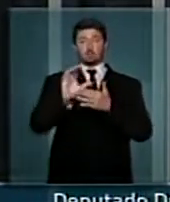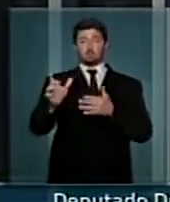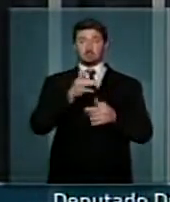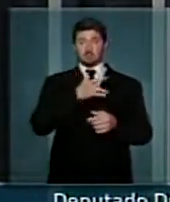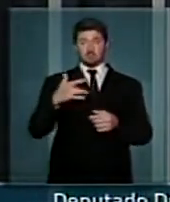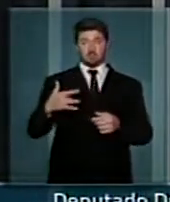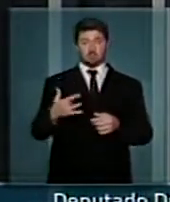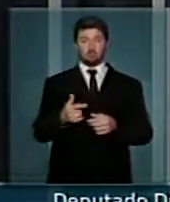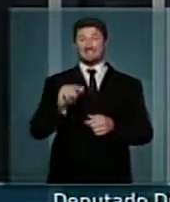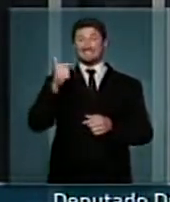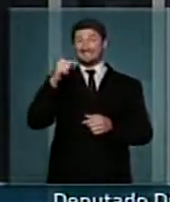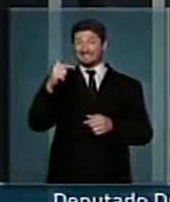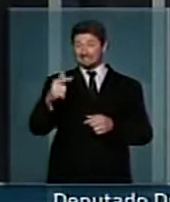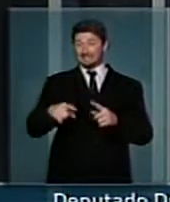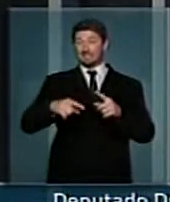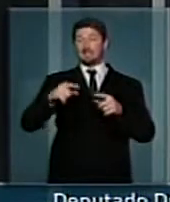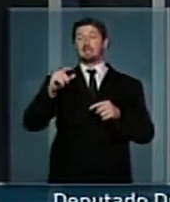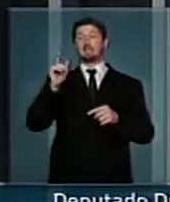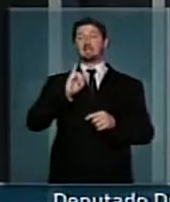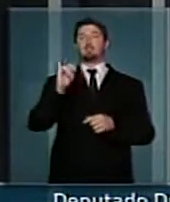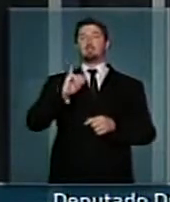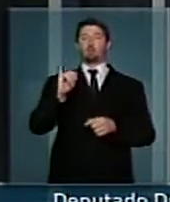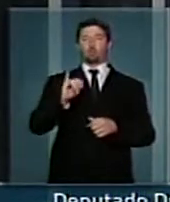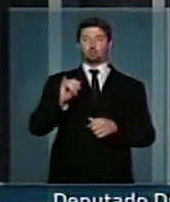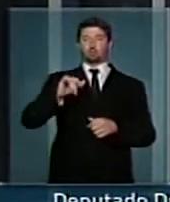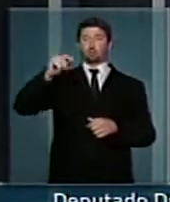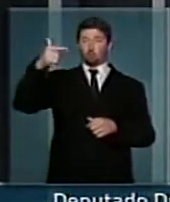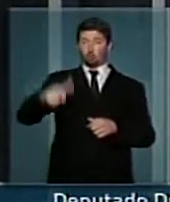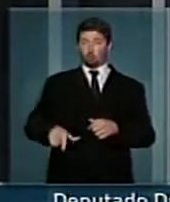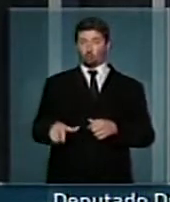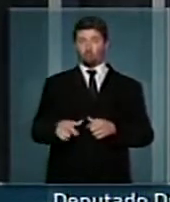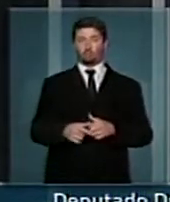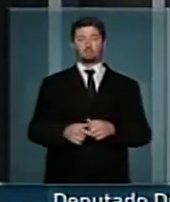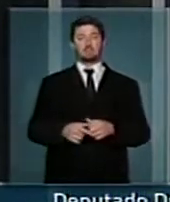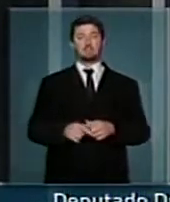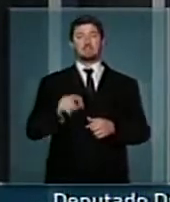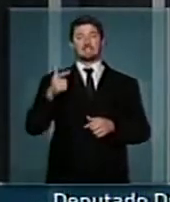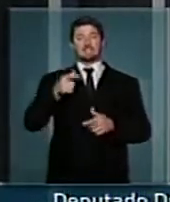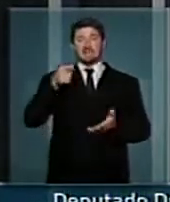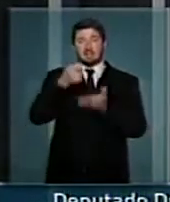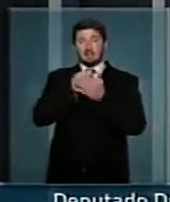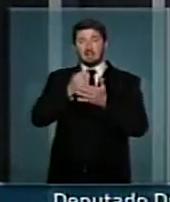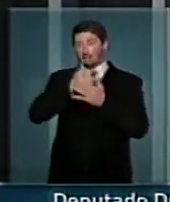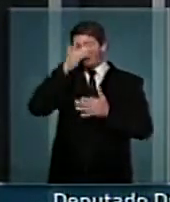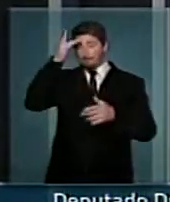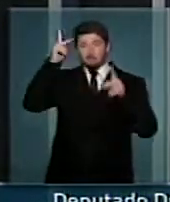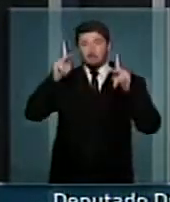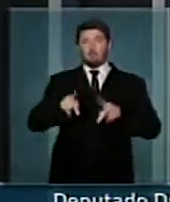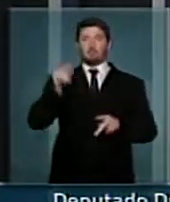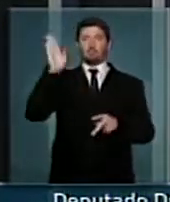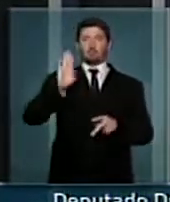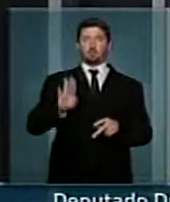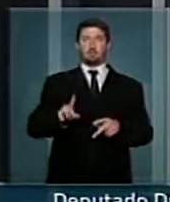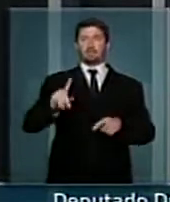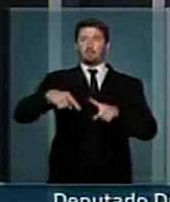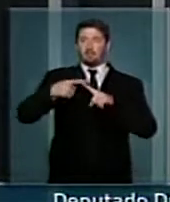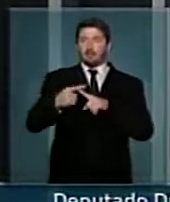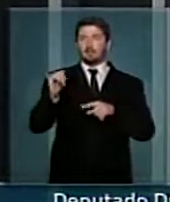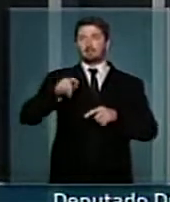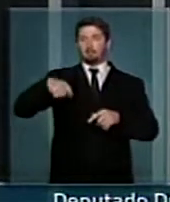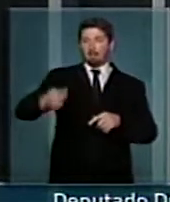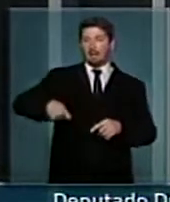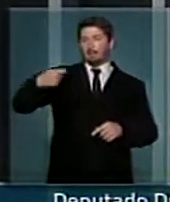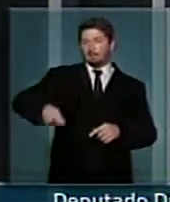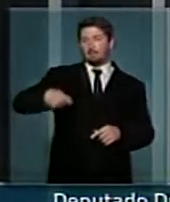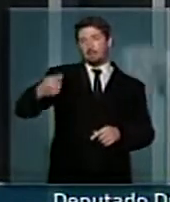saúde, sem mandar a conta para o bolso do contribuinte, sem penalizar e sacrificar ainda mais o cidadão e a